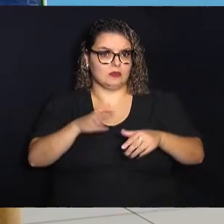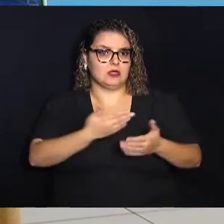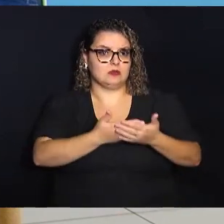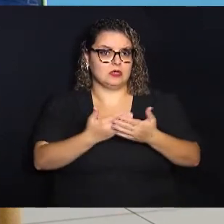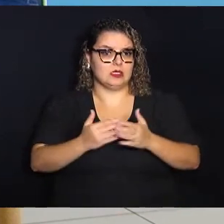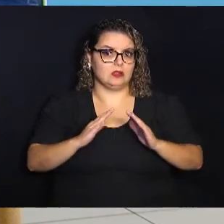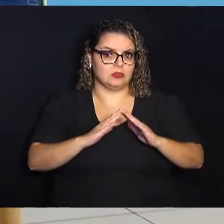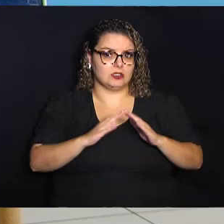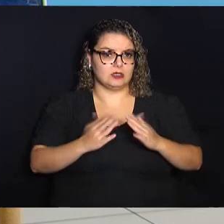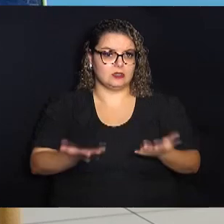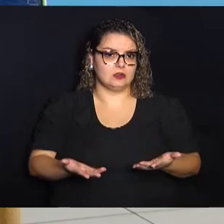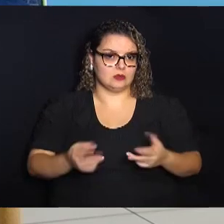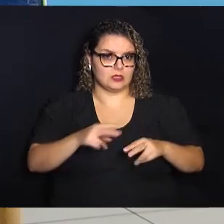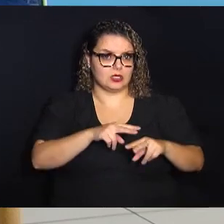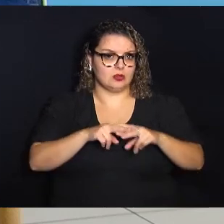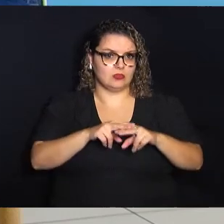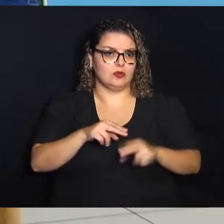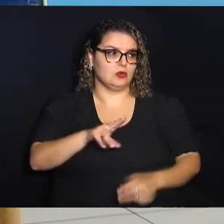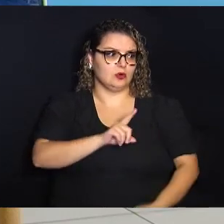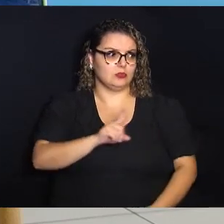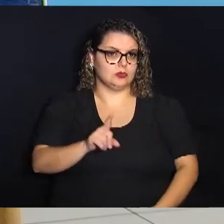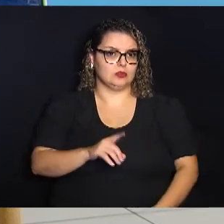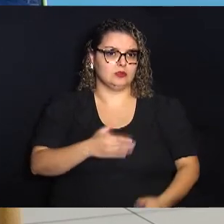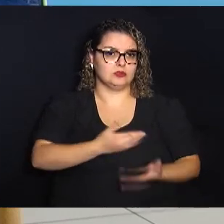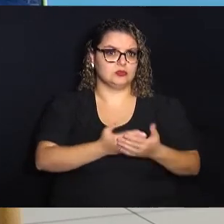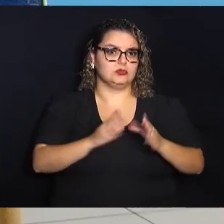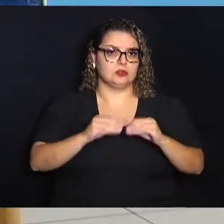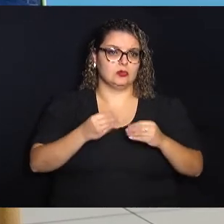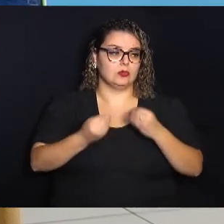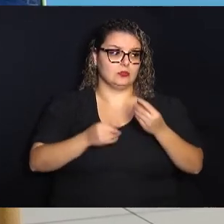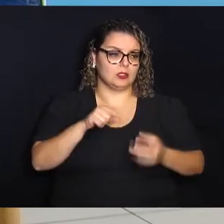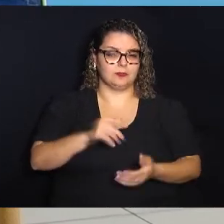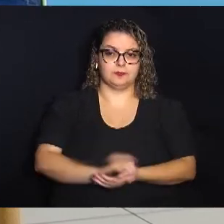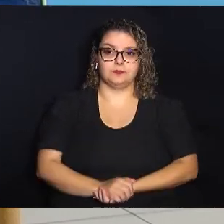estudar em casa, dá aquela revisada ou não, estuda à noite, como é que é?